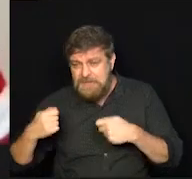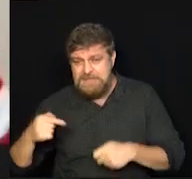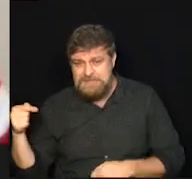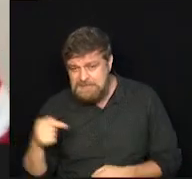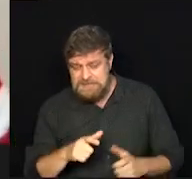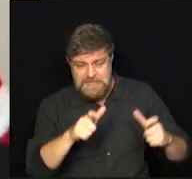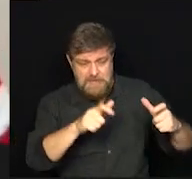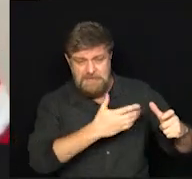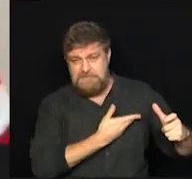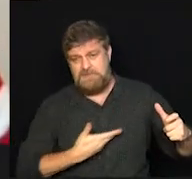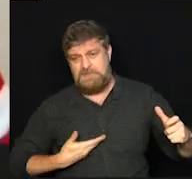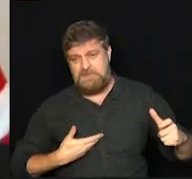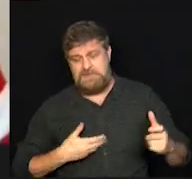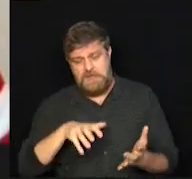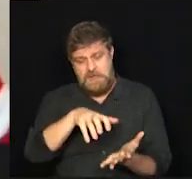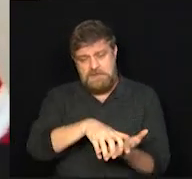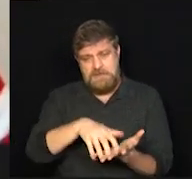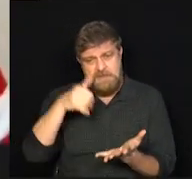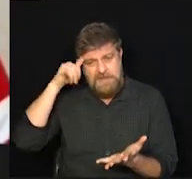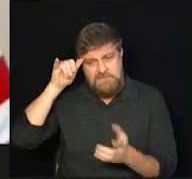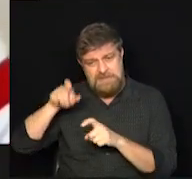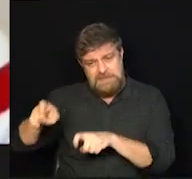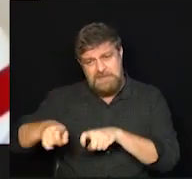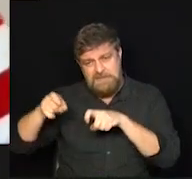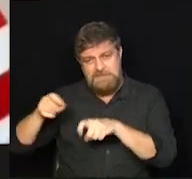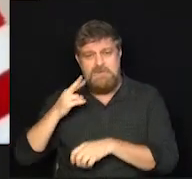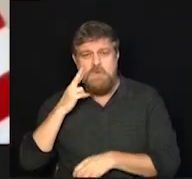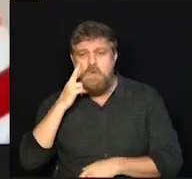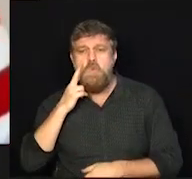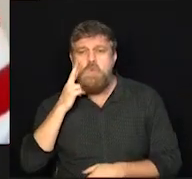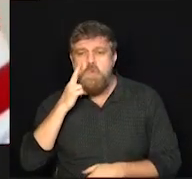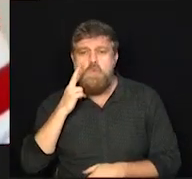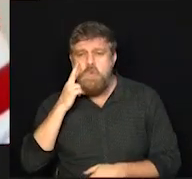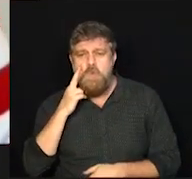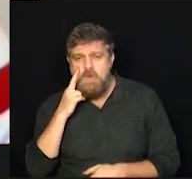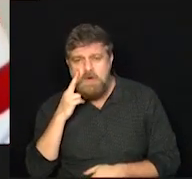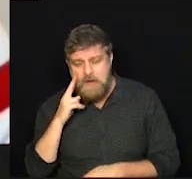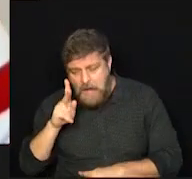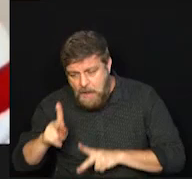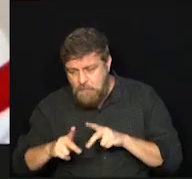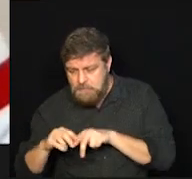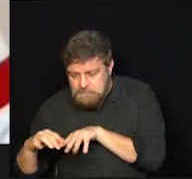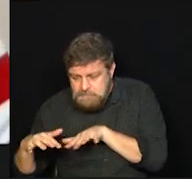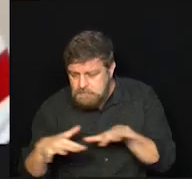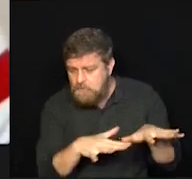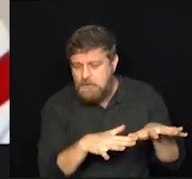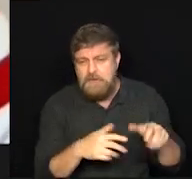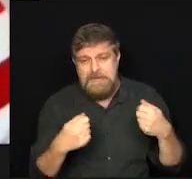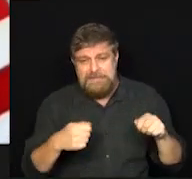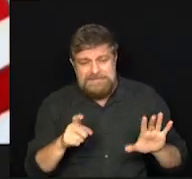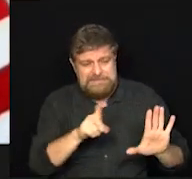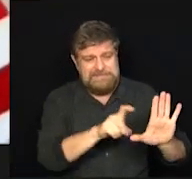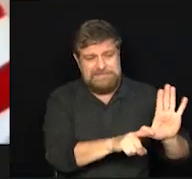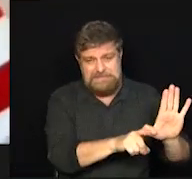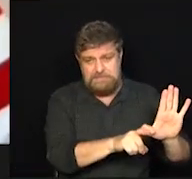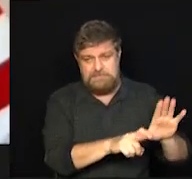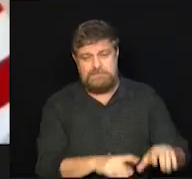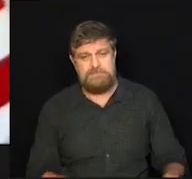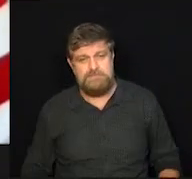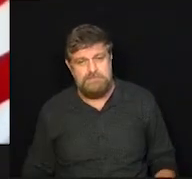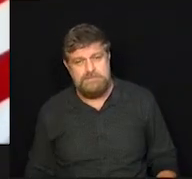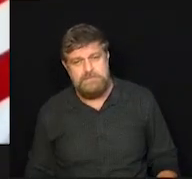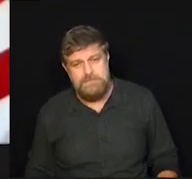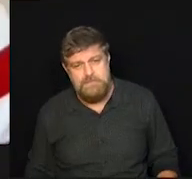mais do espaço da Fazenda Roseira do que a fazer da Roseira prestígio da população em termos de benefícios